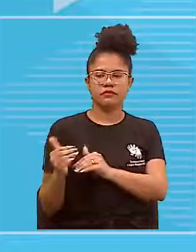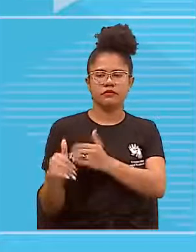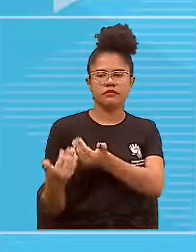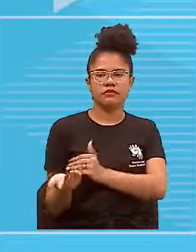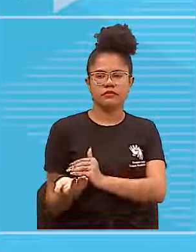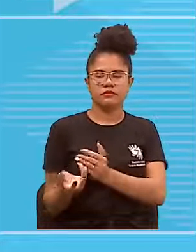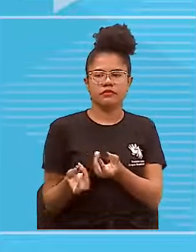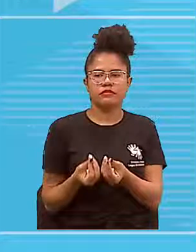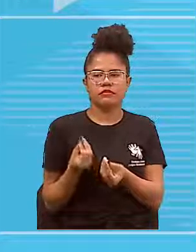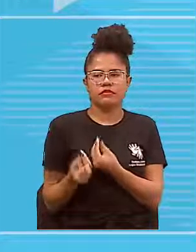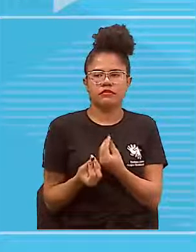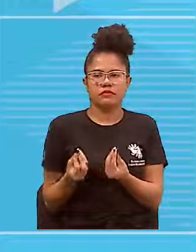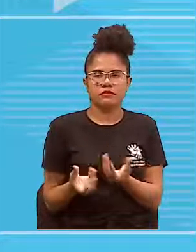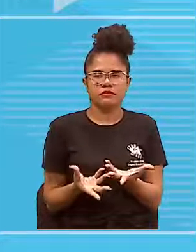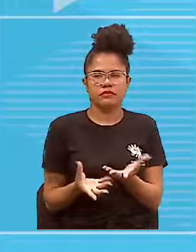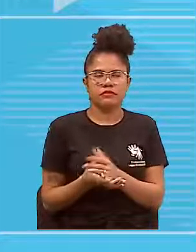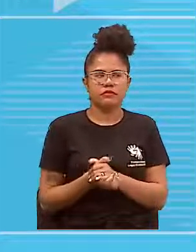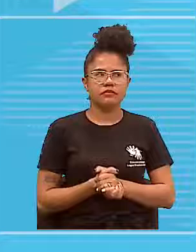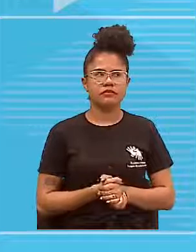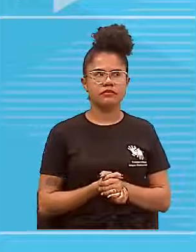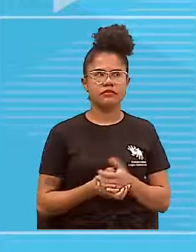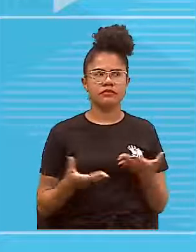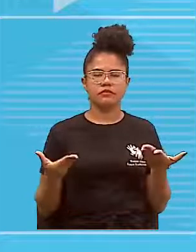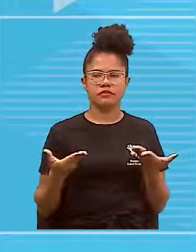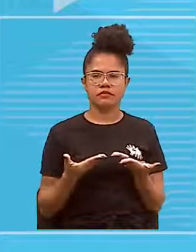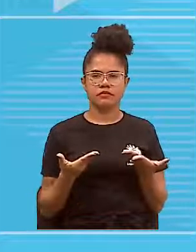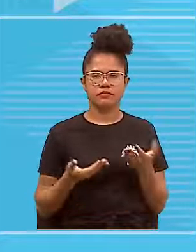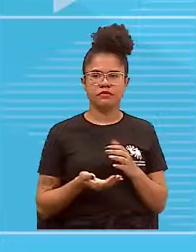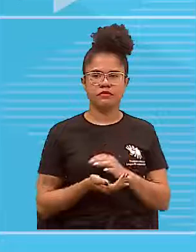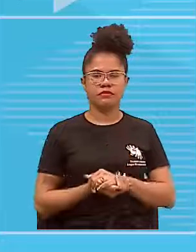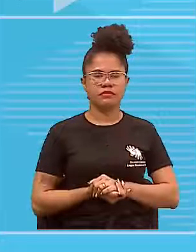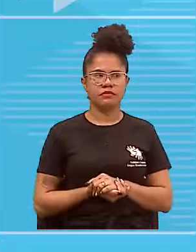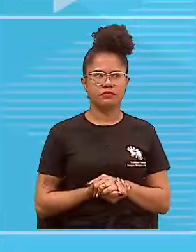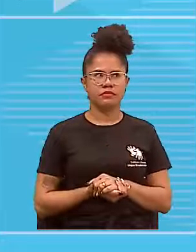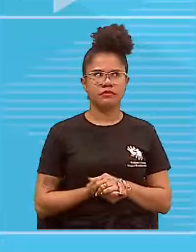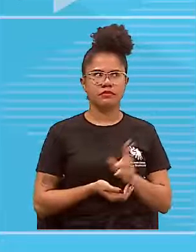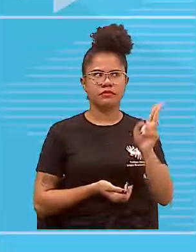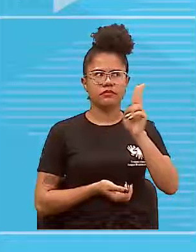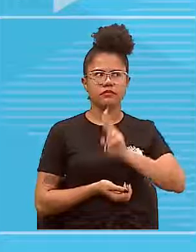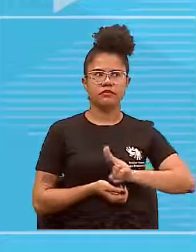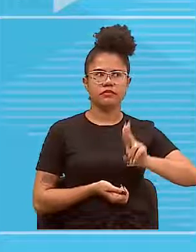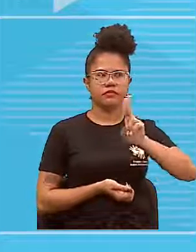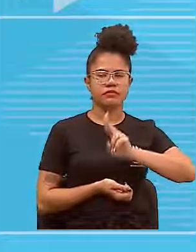esse levantamento? Hoje em dia, esse levantamento é feito através de